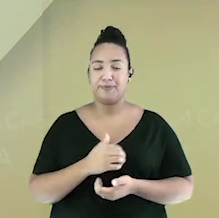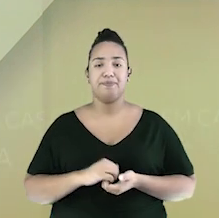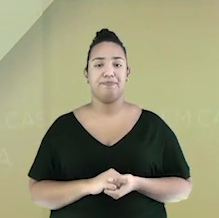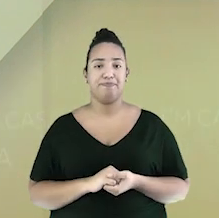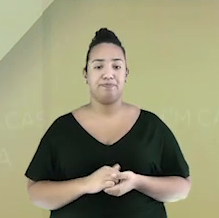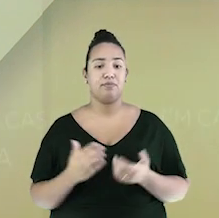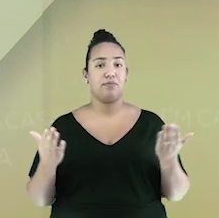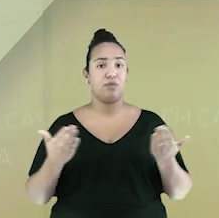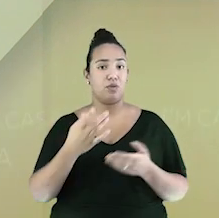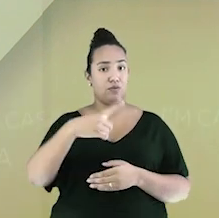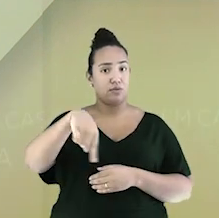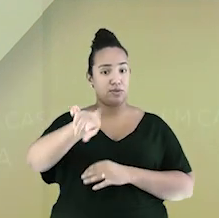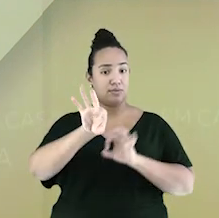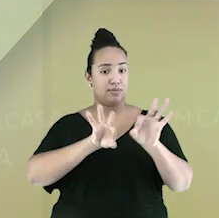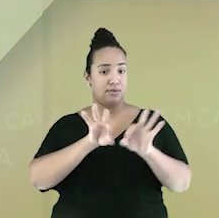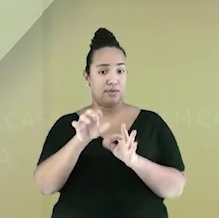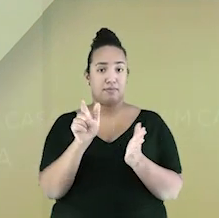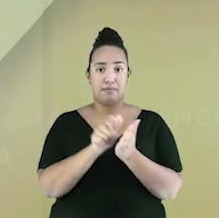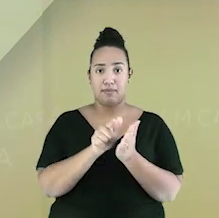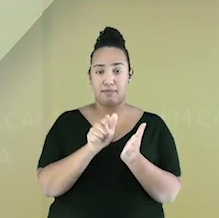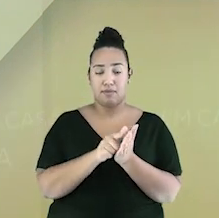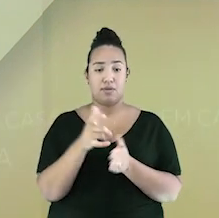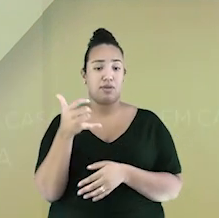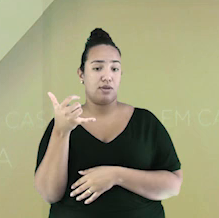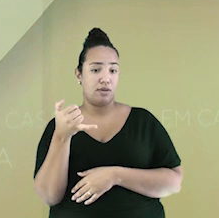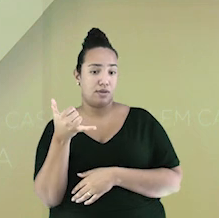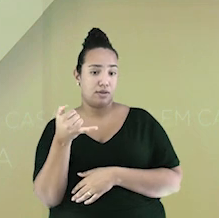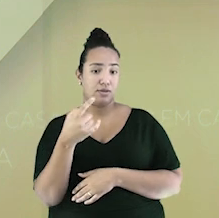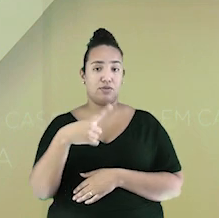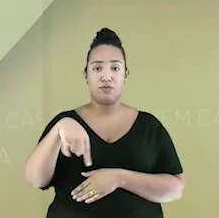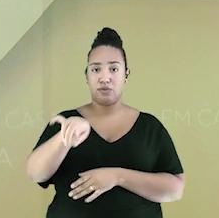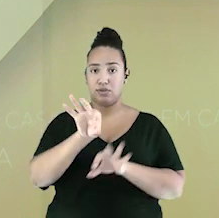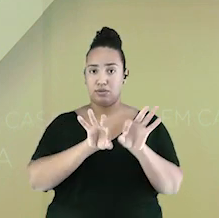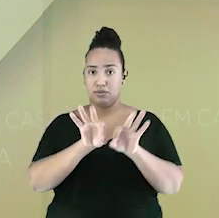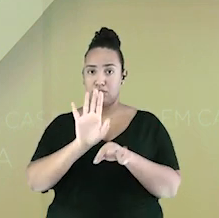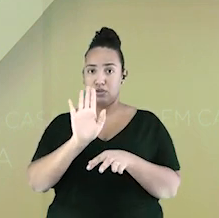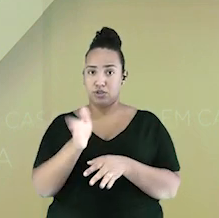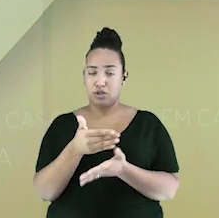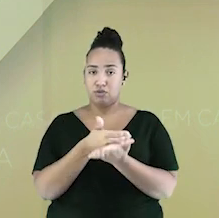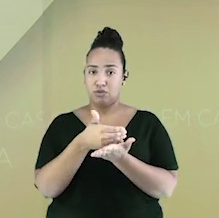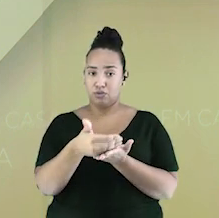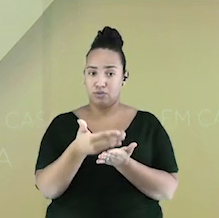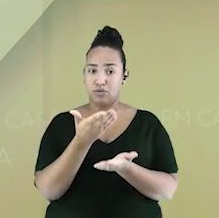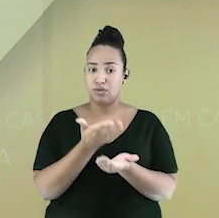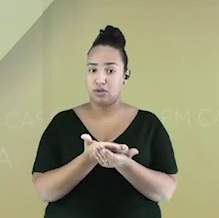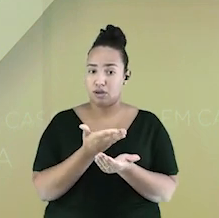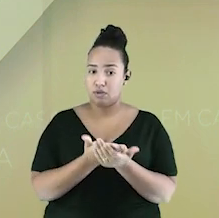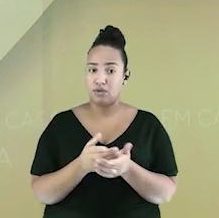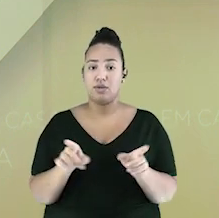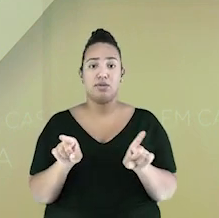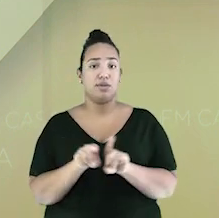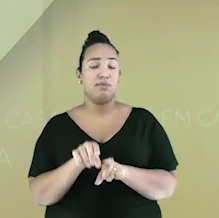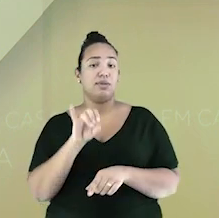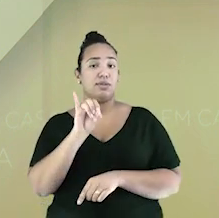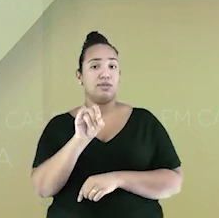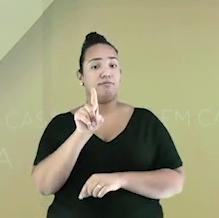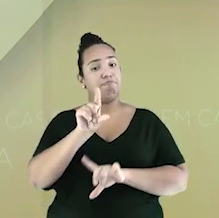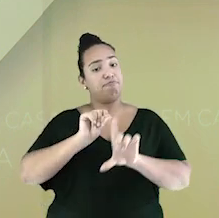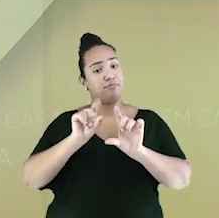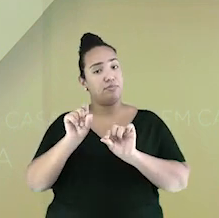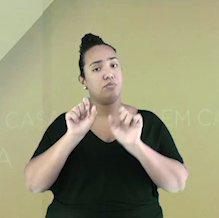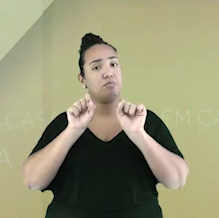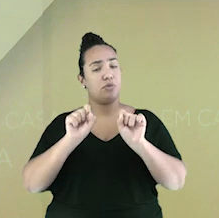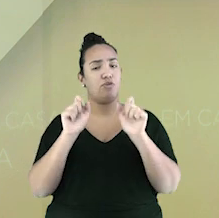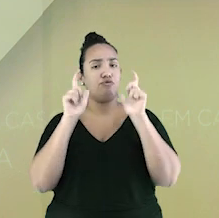colegas. Agora, pode pegar o papel e a caneta que você já separou no início da aula, ou até mesmo, se